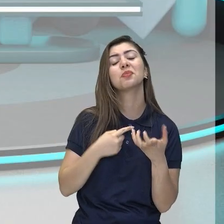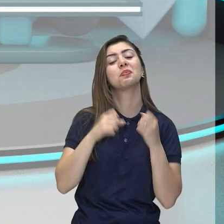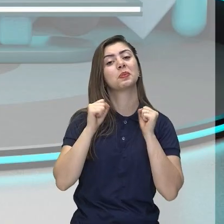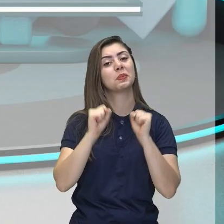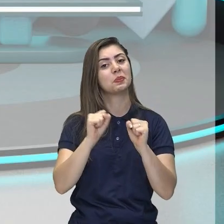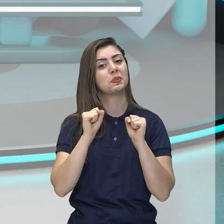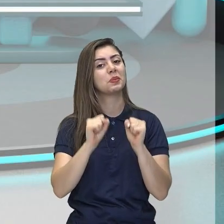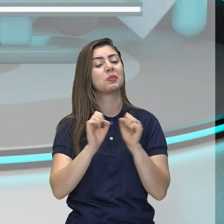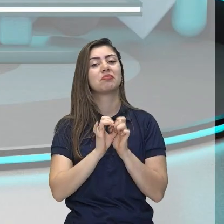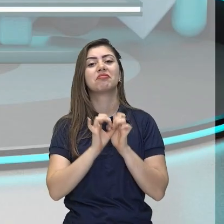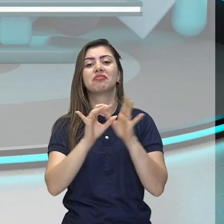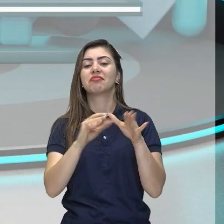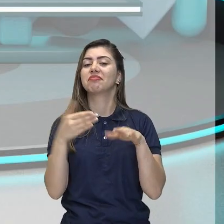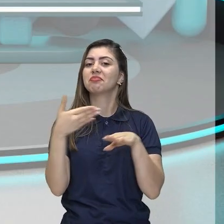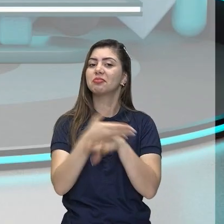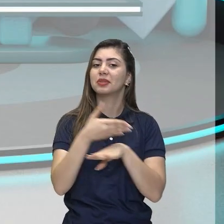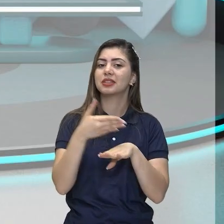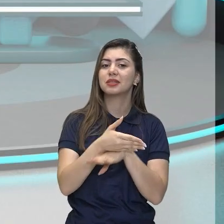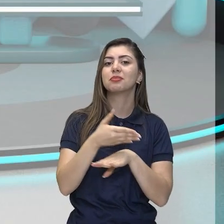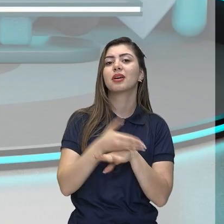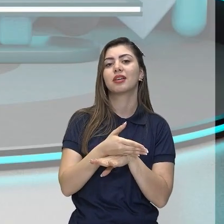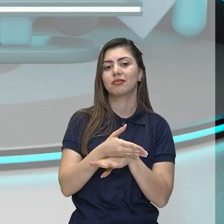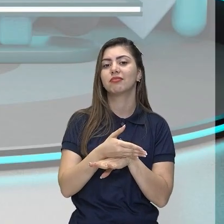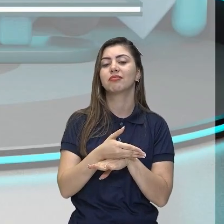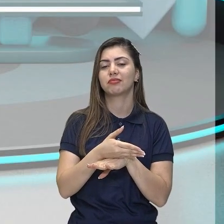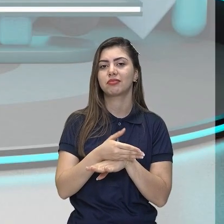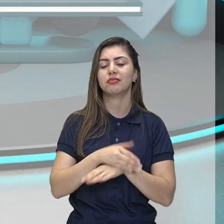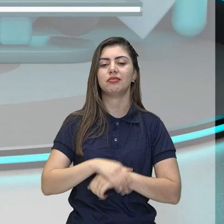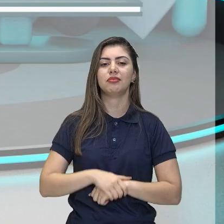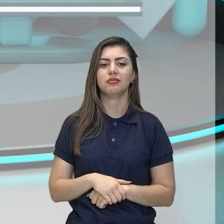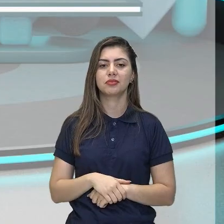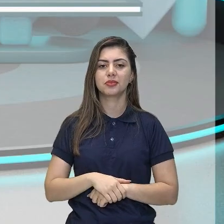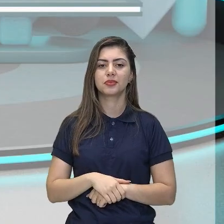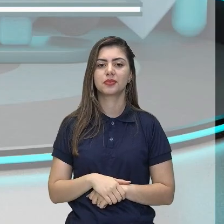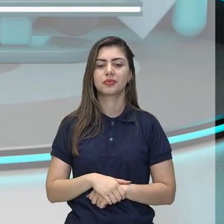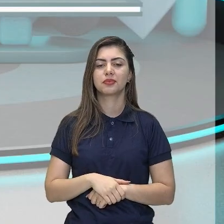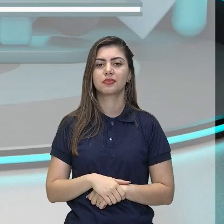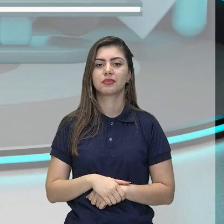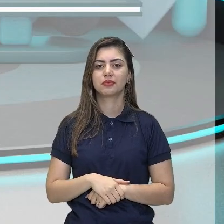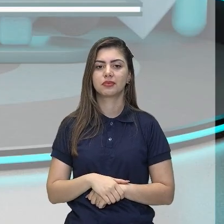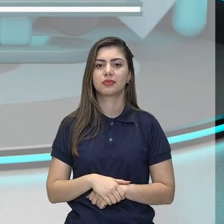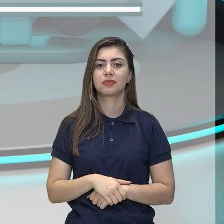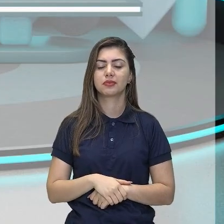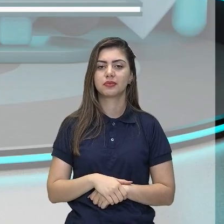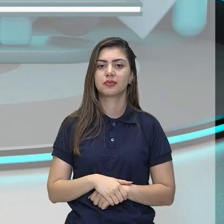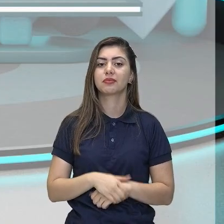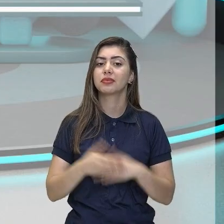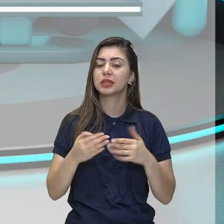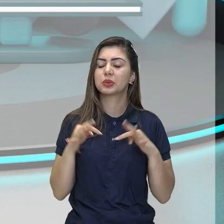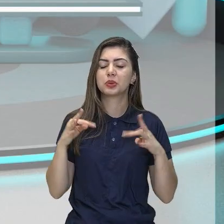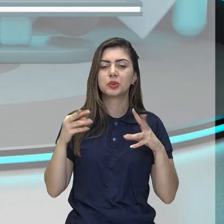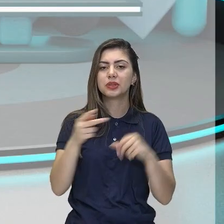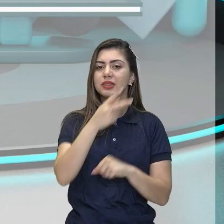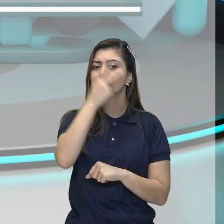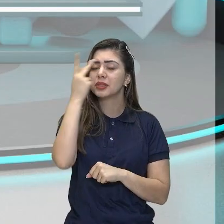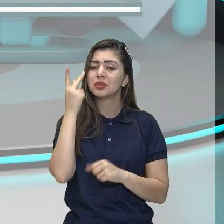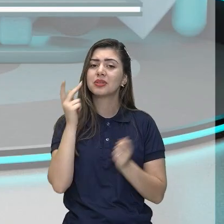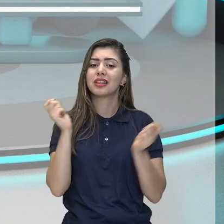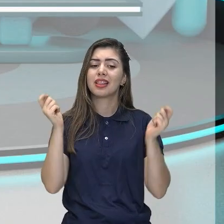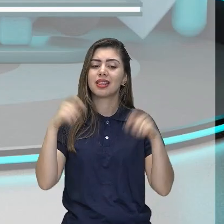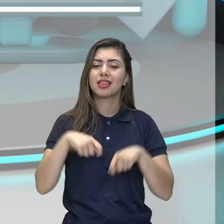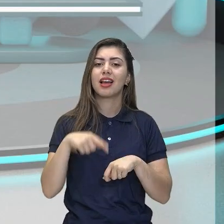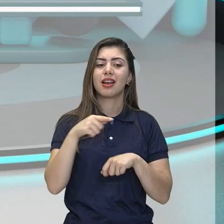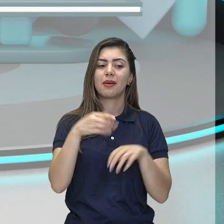a diversidade que se apresente, é necessário que seja aberto para todos poderem utilizar